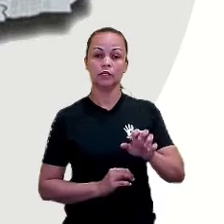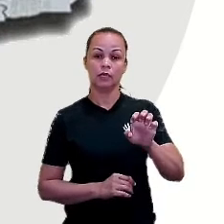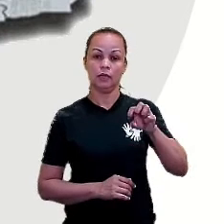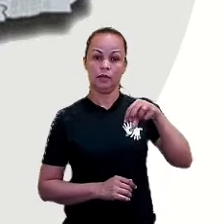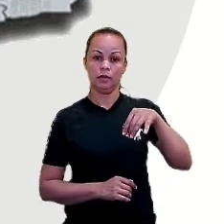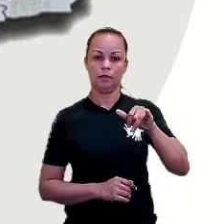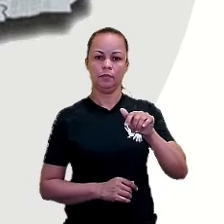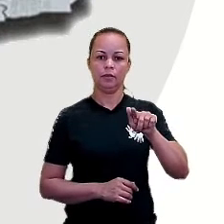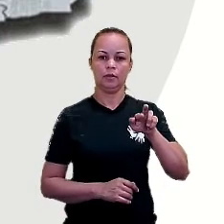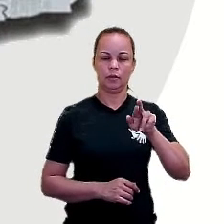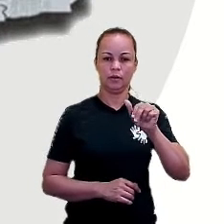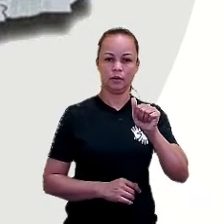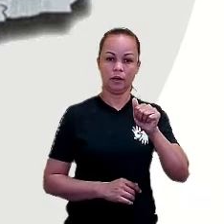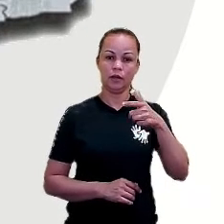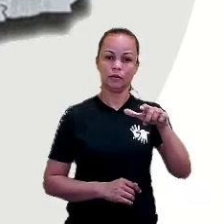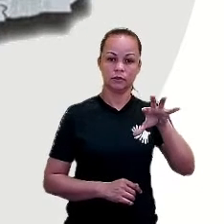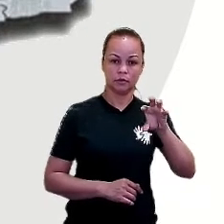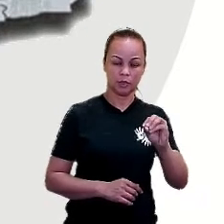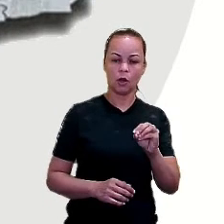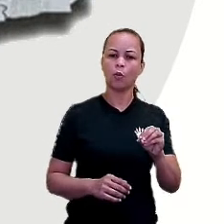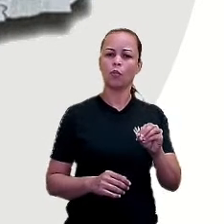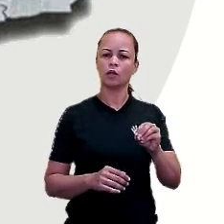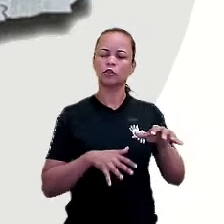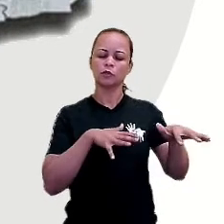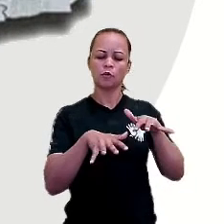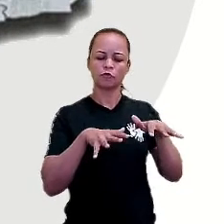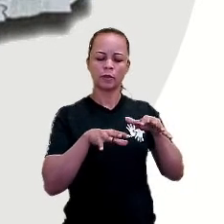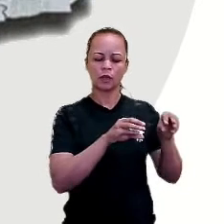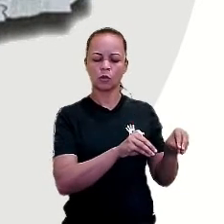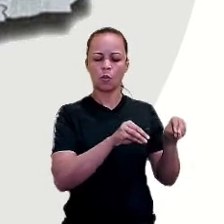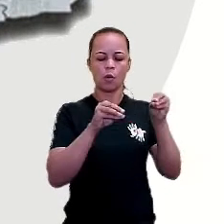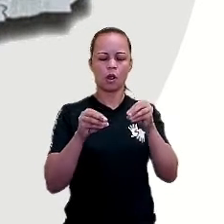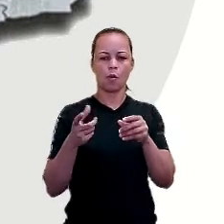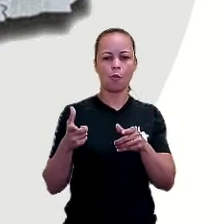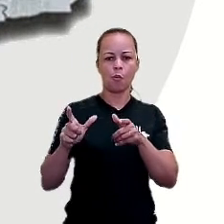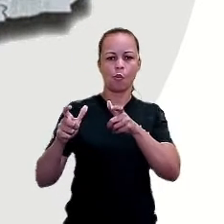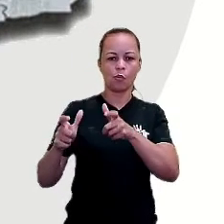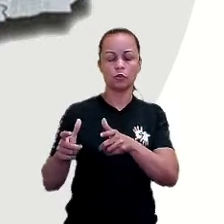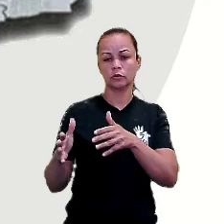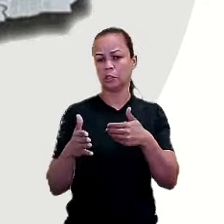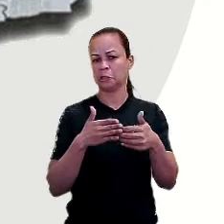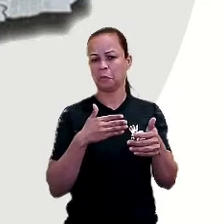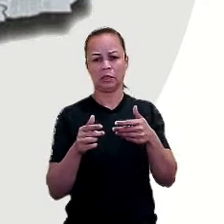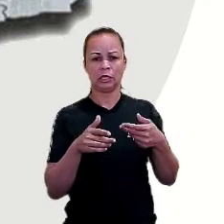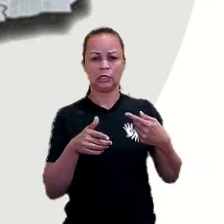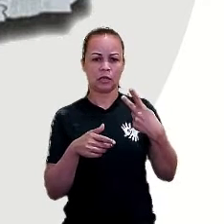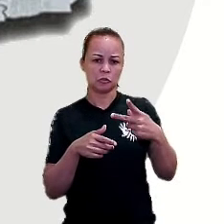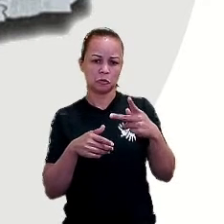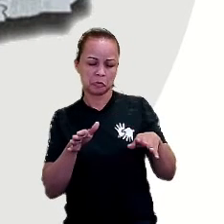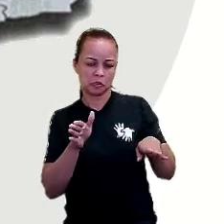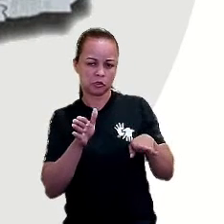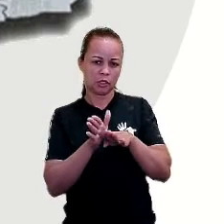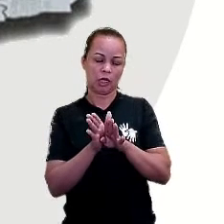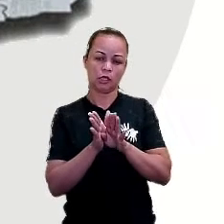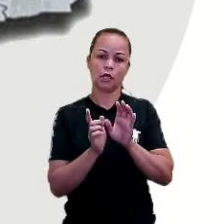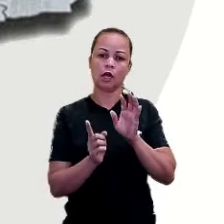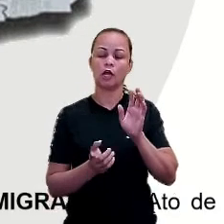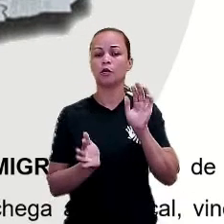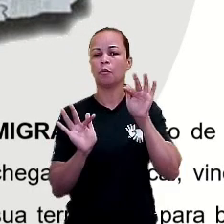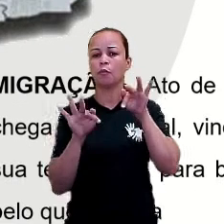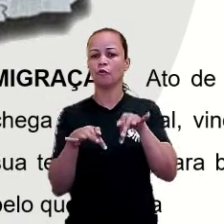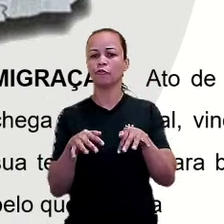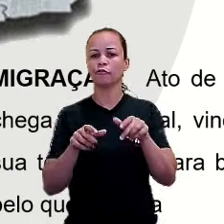Emigração, ato de migrar, de movimentar-se de um local ao outro, independente da sua chegada. E por último